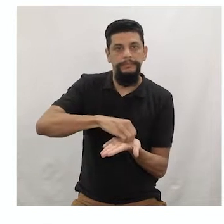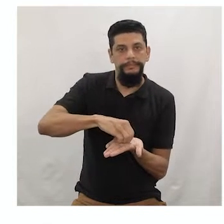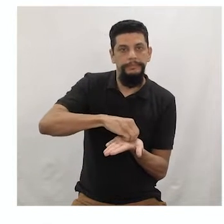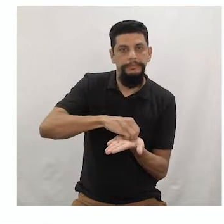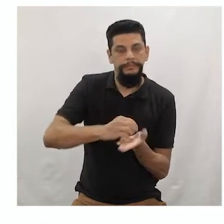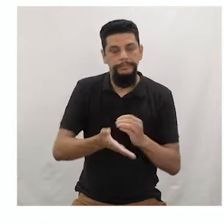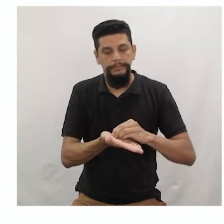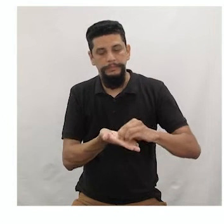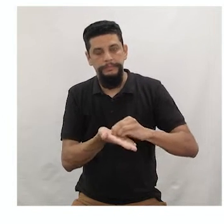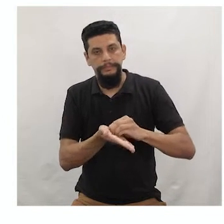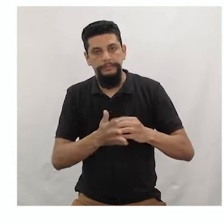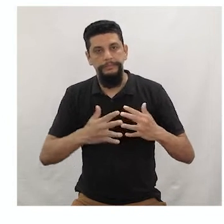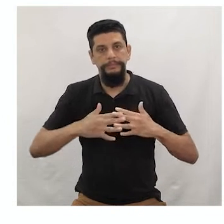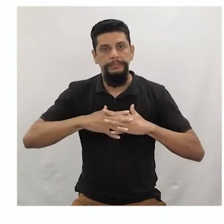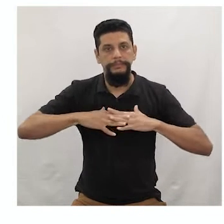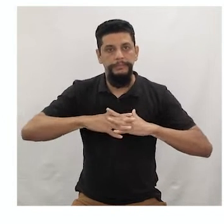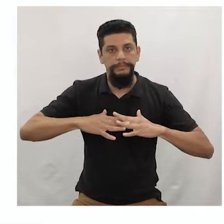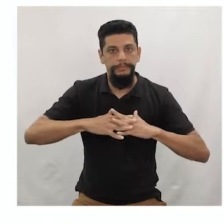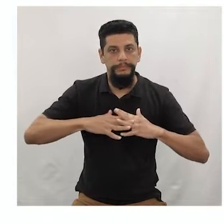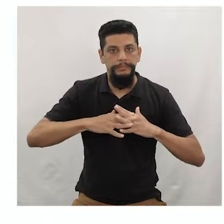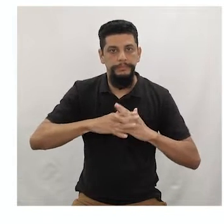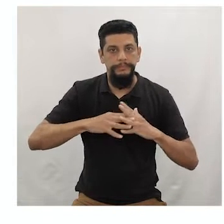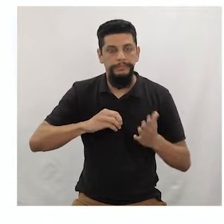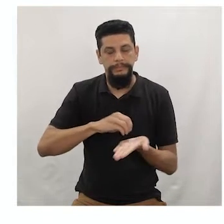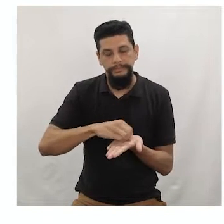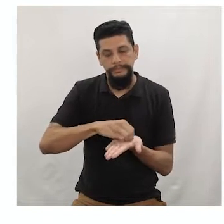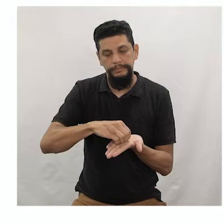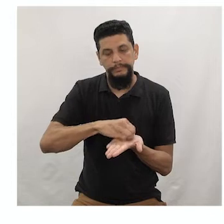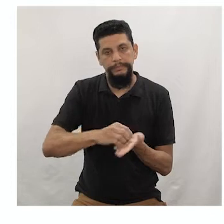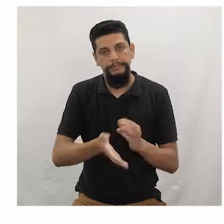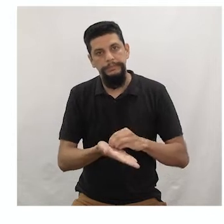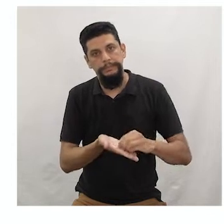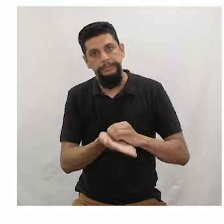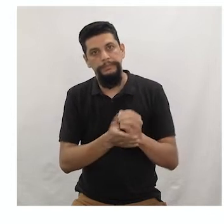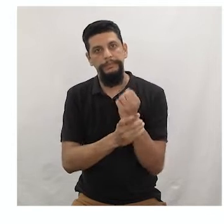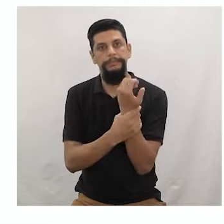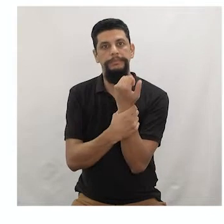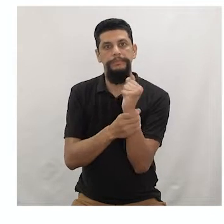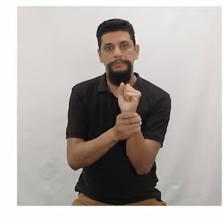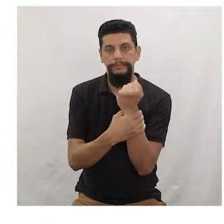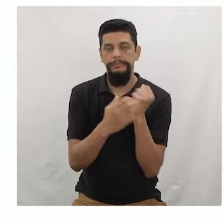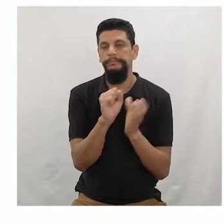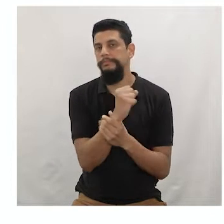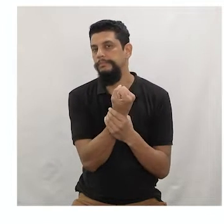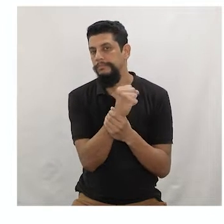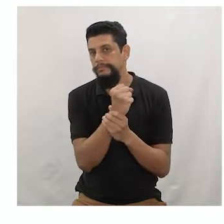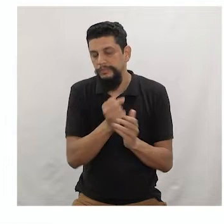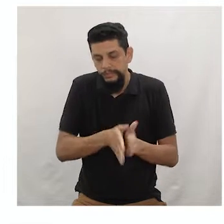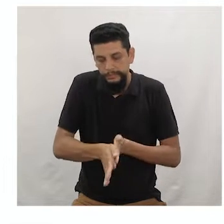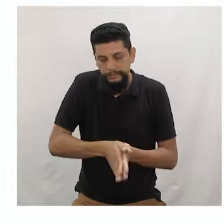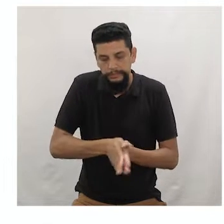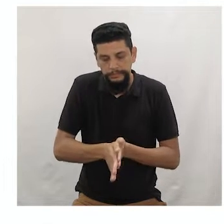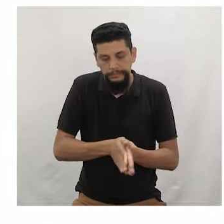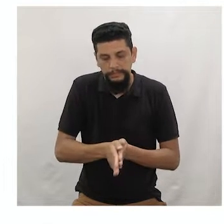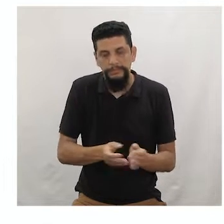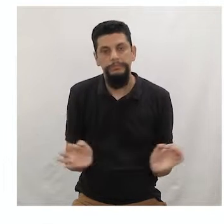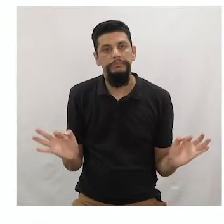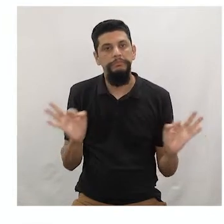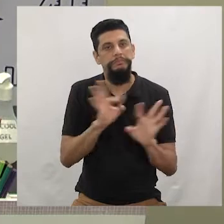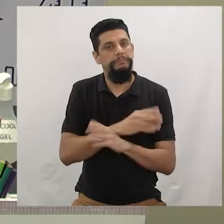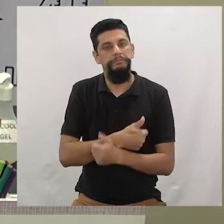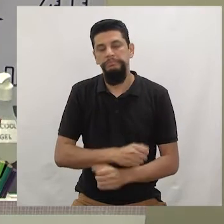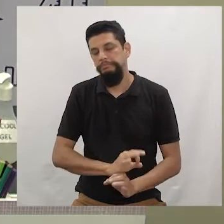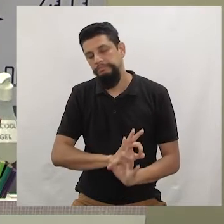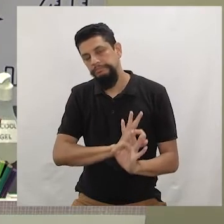mãos, entre os dedos, nas pontas dos dedos. Muito bem, enxaguar muito